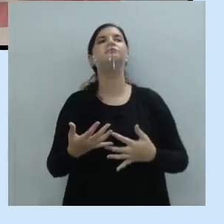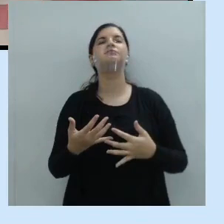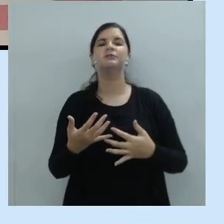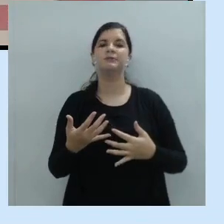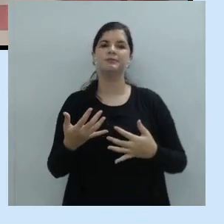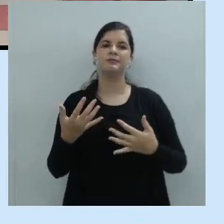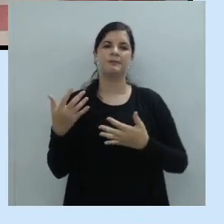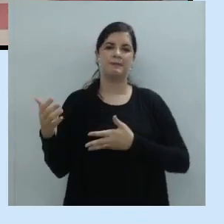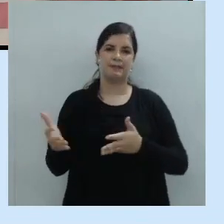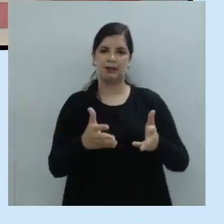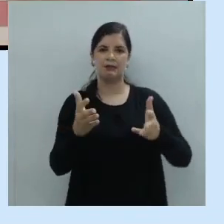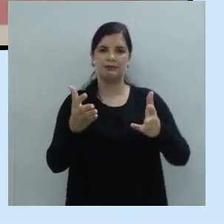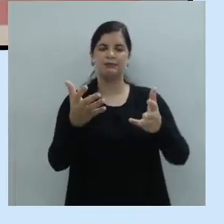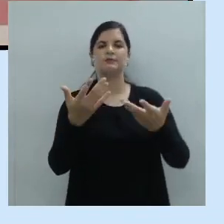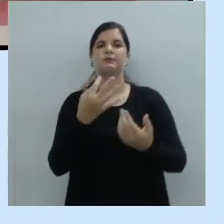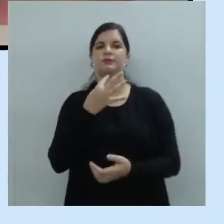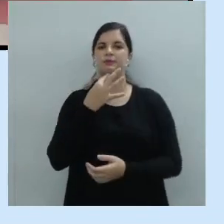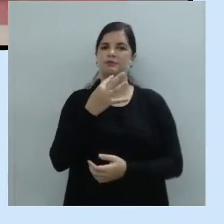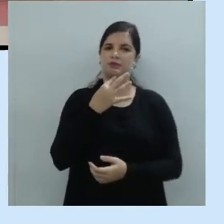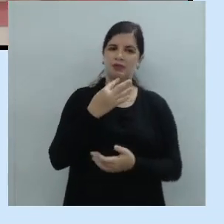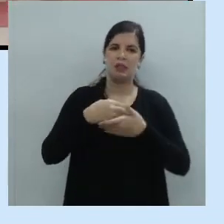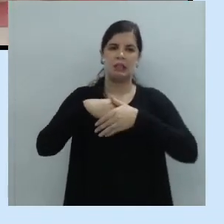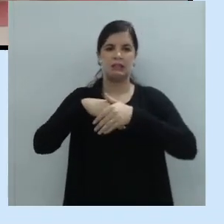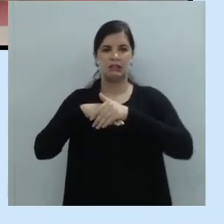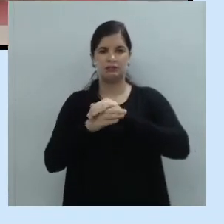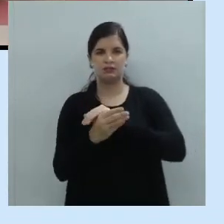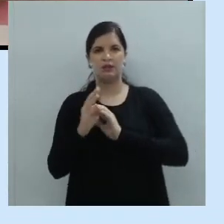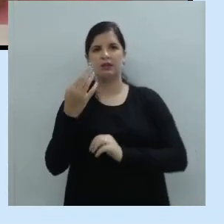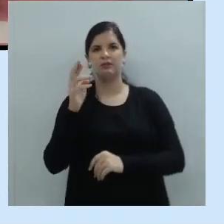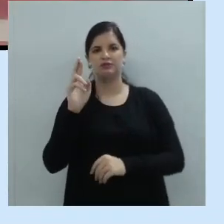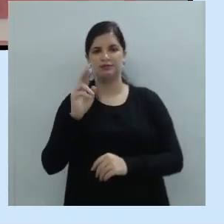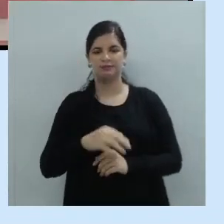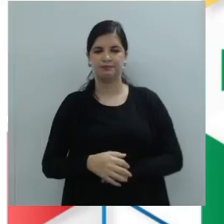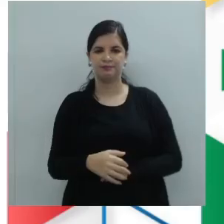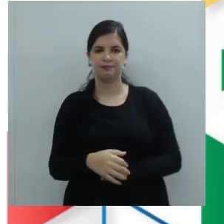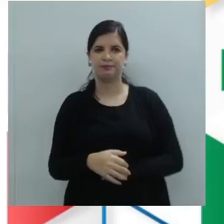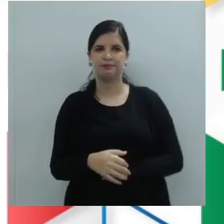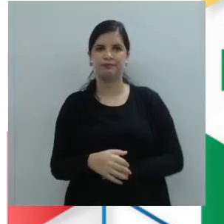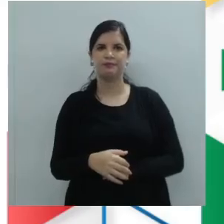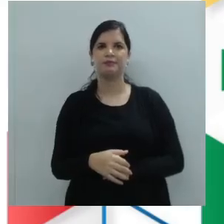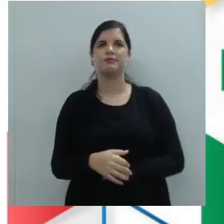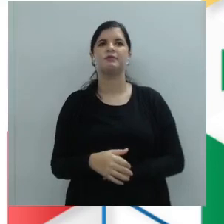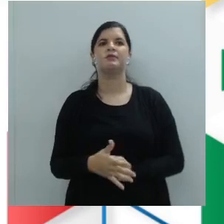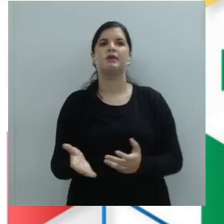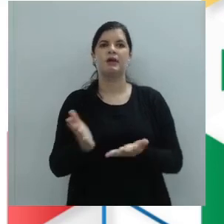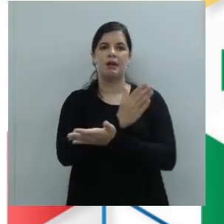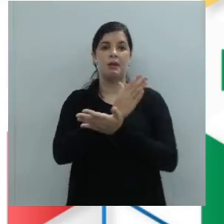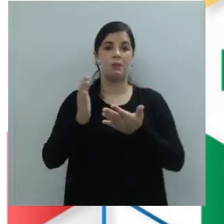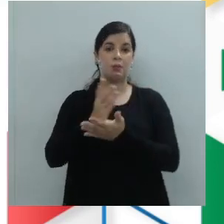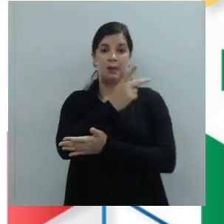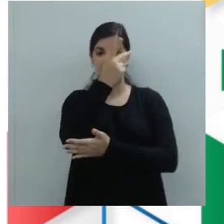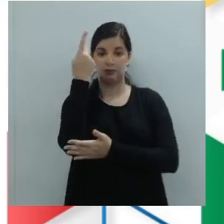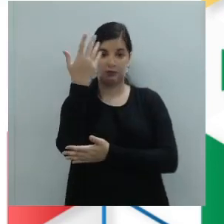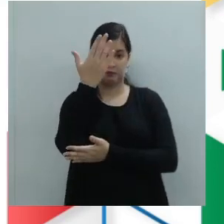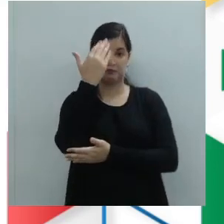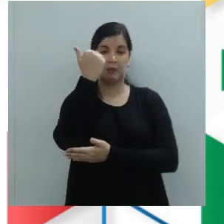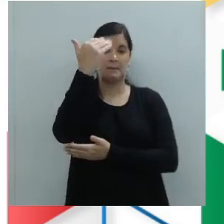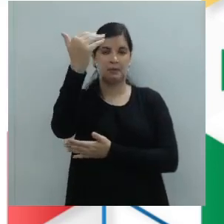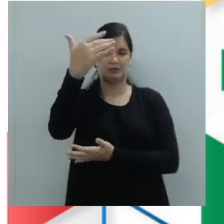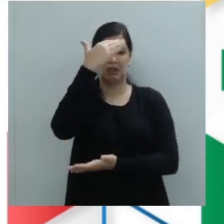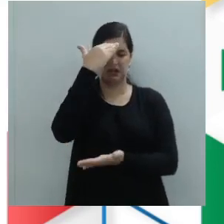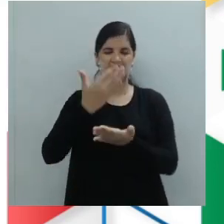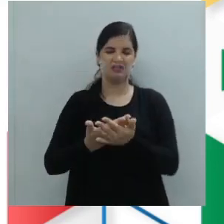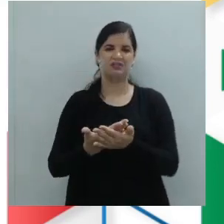isso, esse caminhar, esse conhecer as tradições religiosas. E aqui trago para vocês alguns adeptos famosos